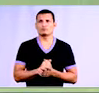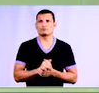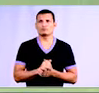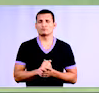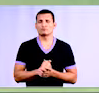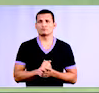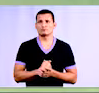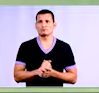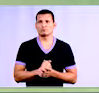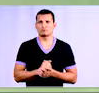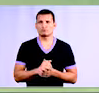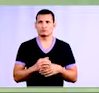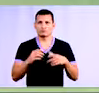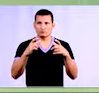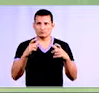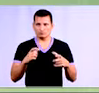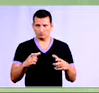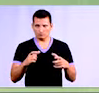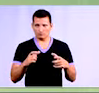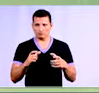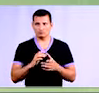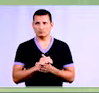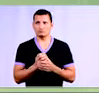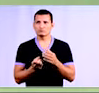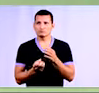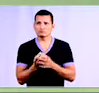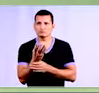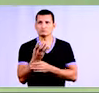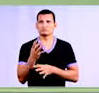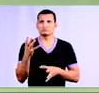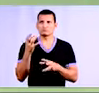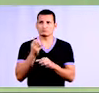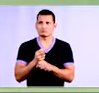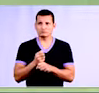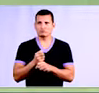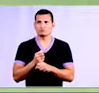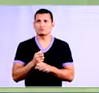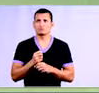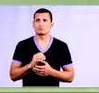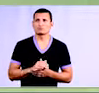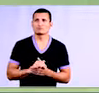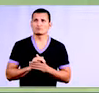só, os endereços gerados pelos processos, quando